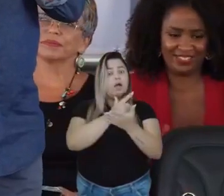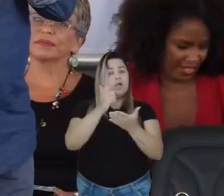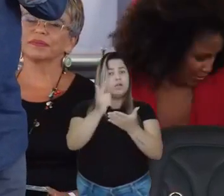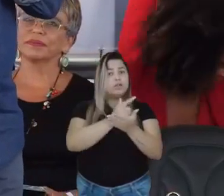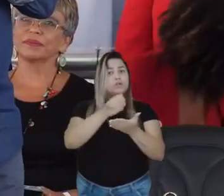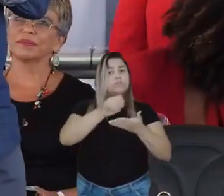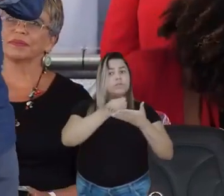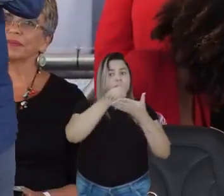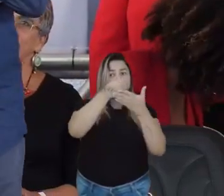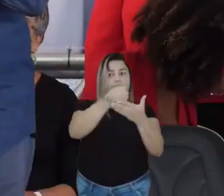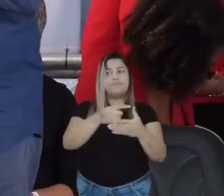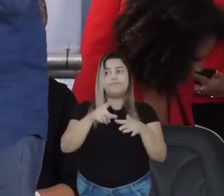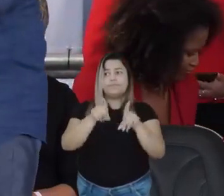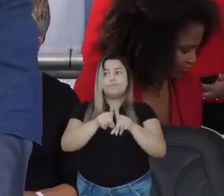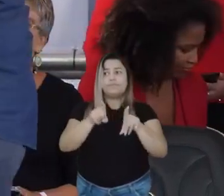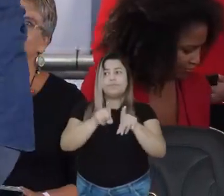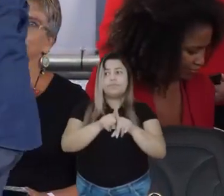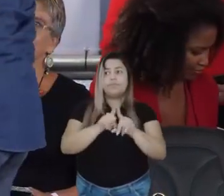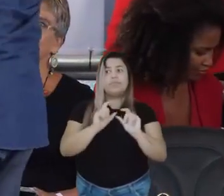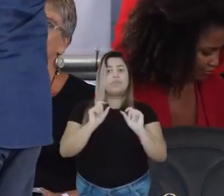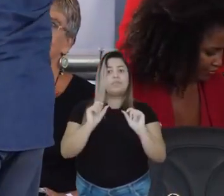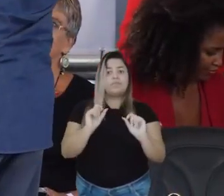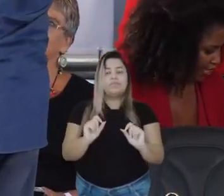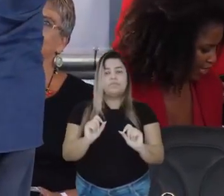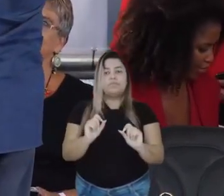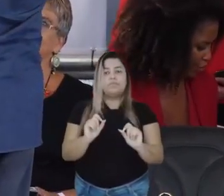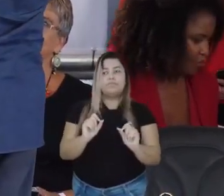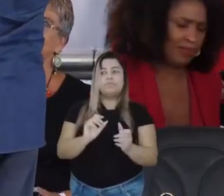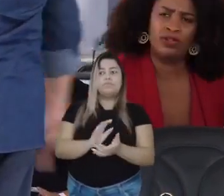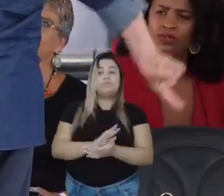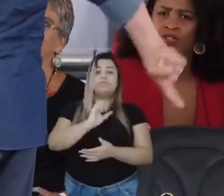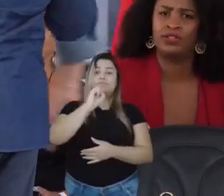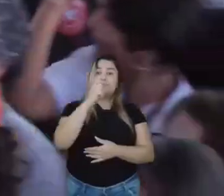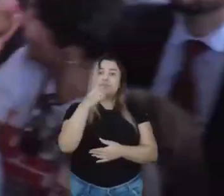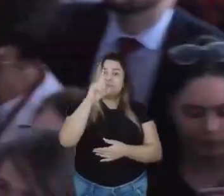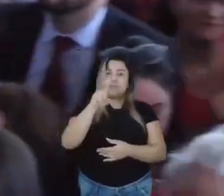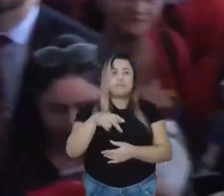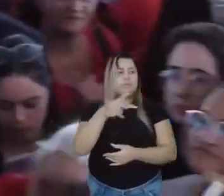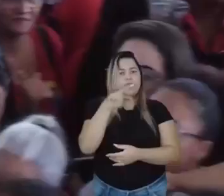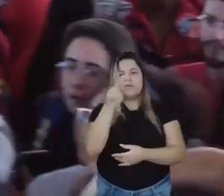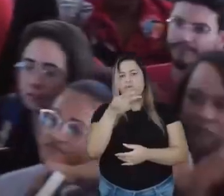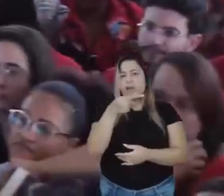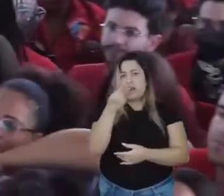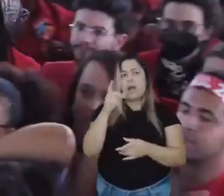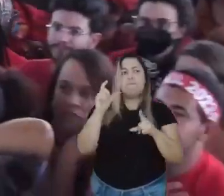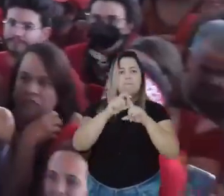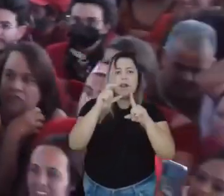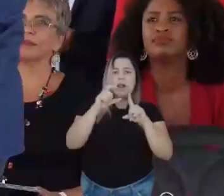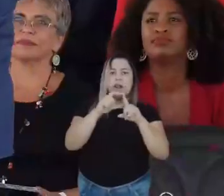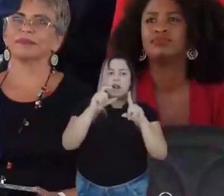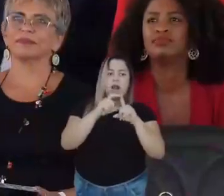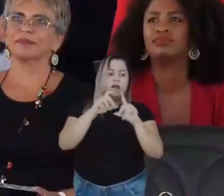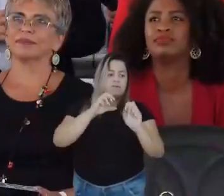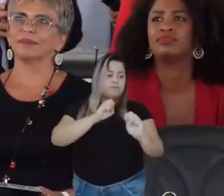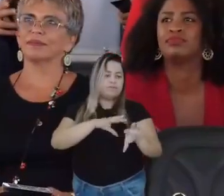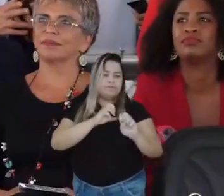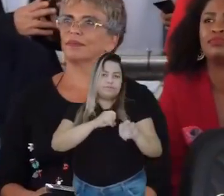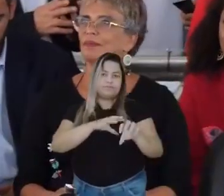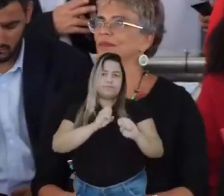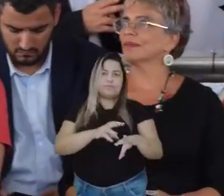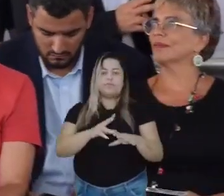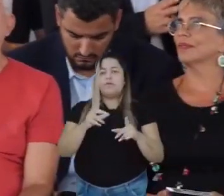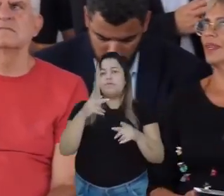armas. Ou seja, ele não fala a palavra educação, ele não fala a palavra livre, ele não fala nada. Ele só sabe falar